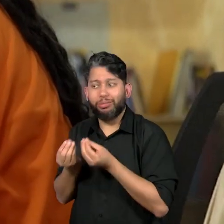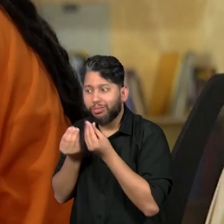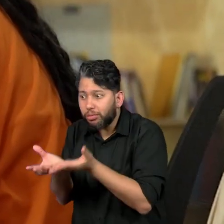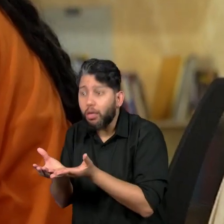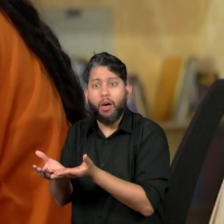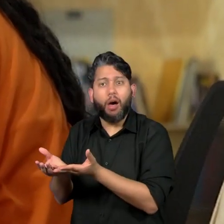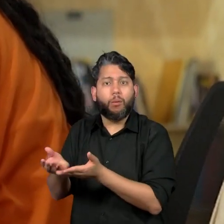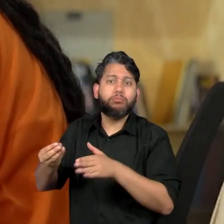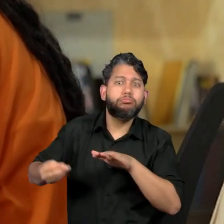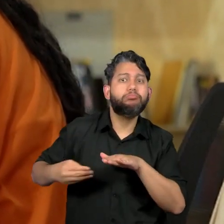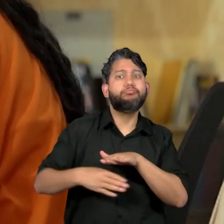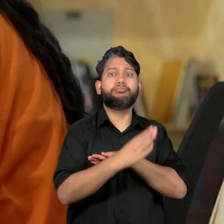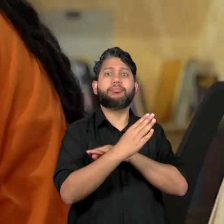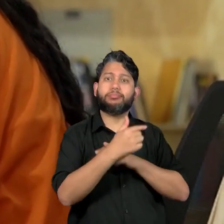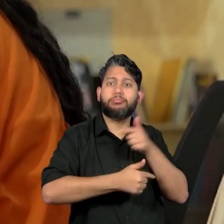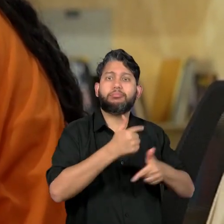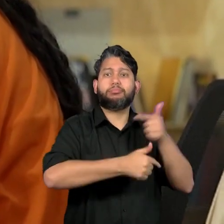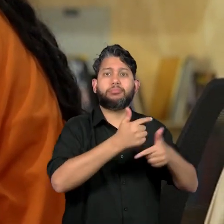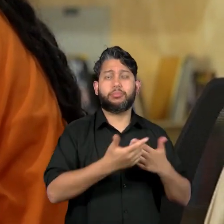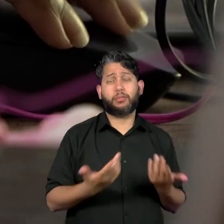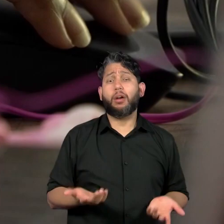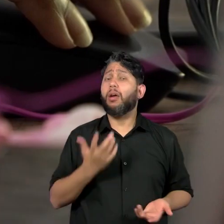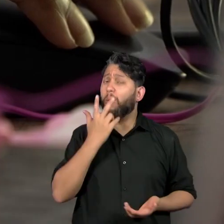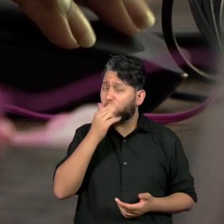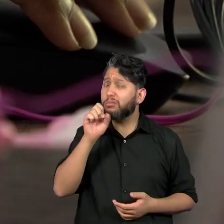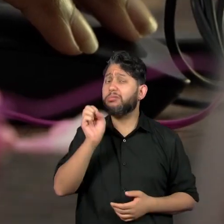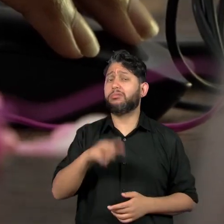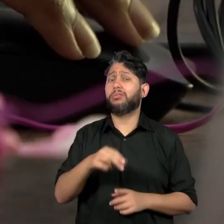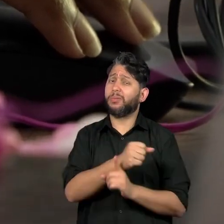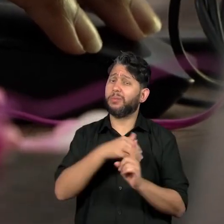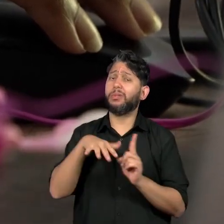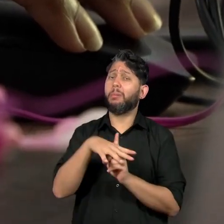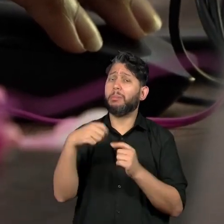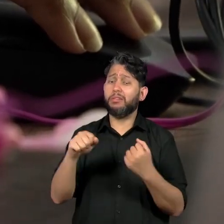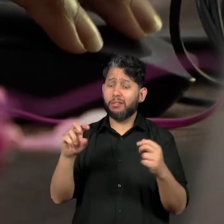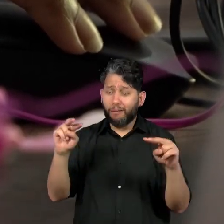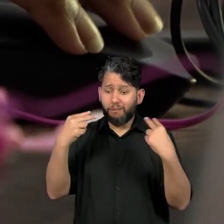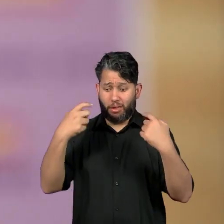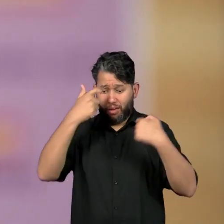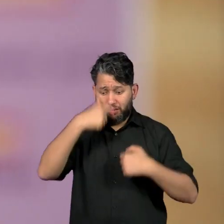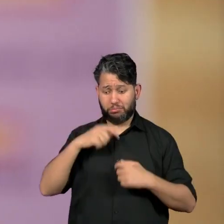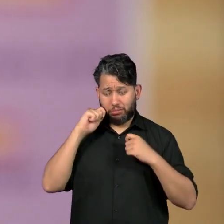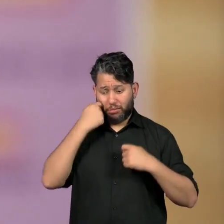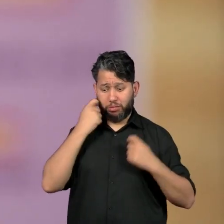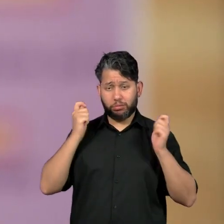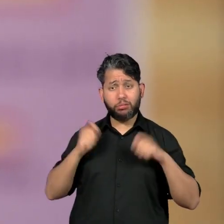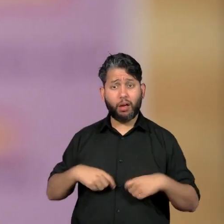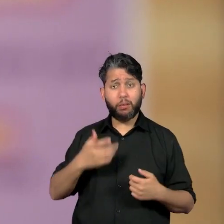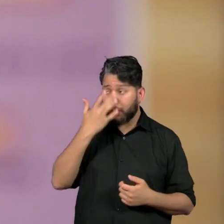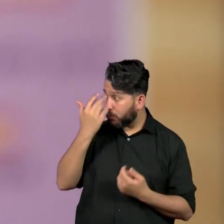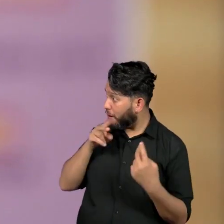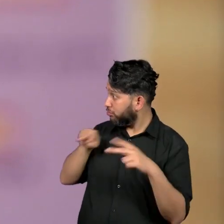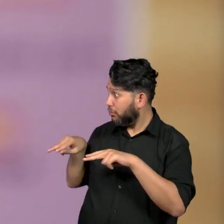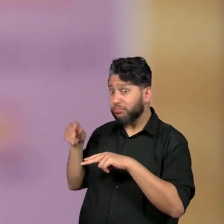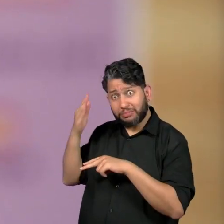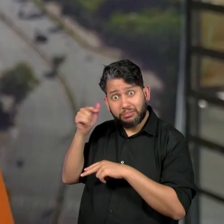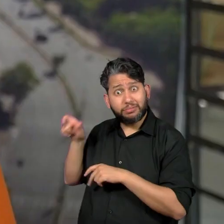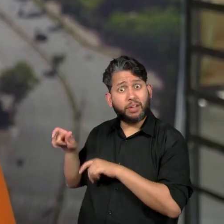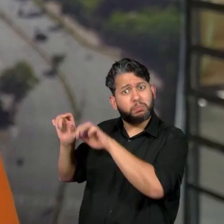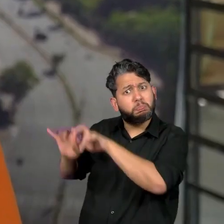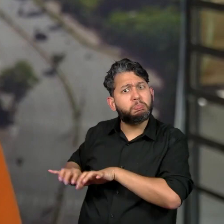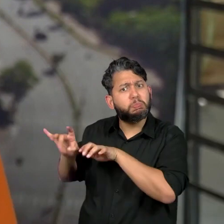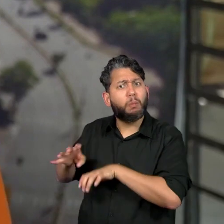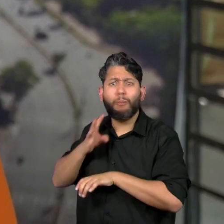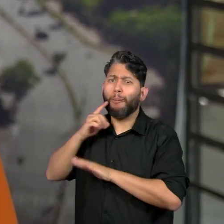precisam ter um olhar também maior para as pessoas negras, porque inclusive tem muitas pessoas muito boas que sabem programar, que entendem